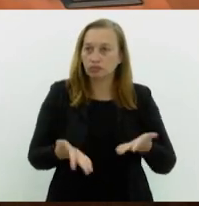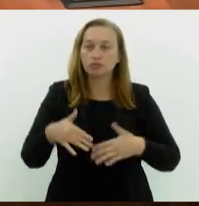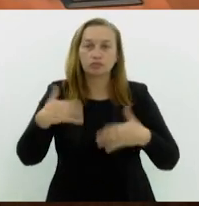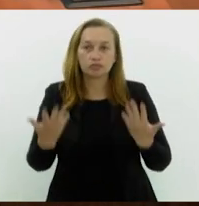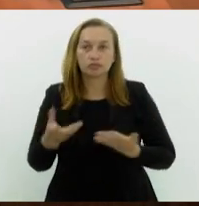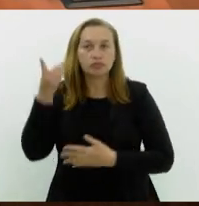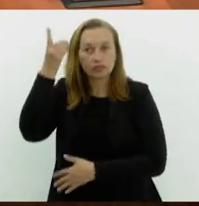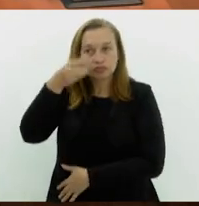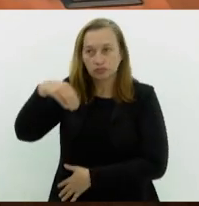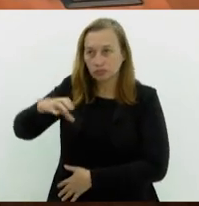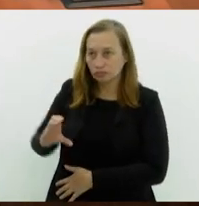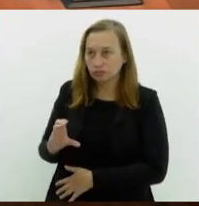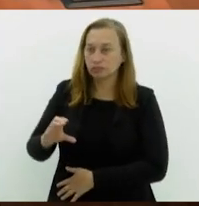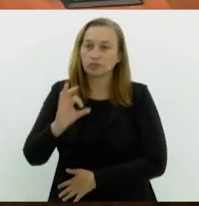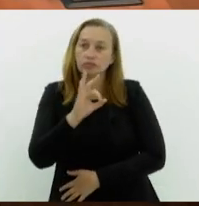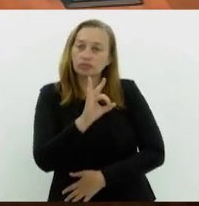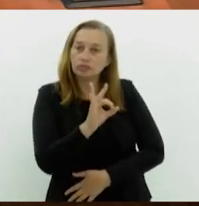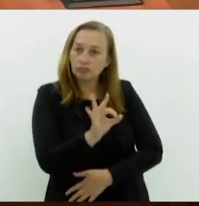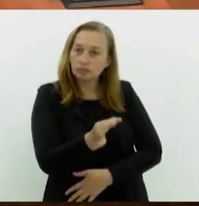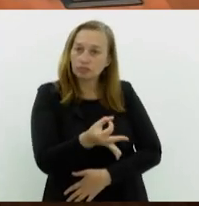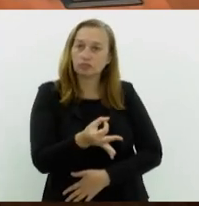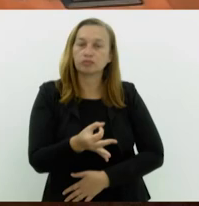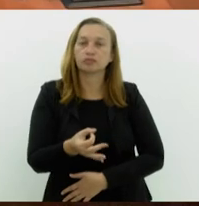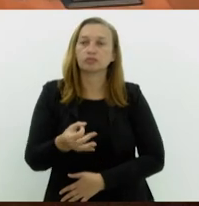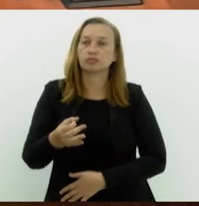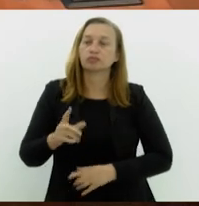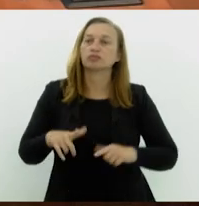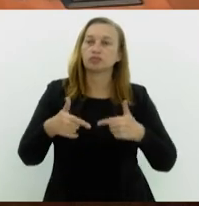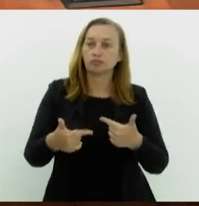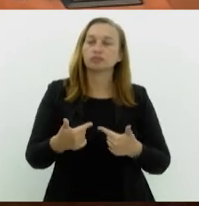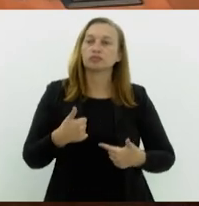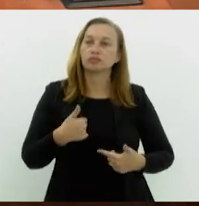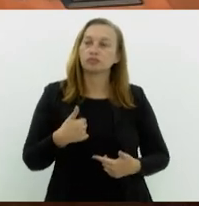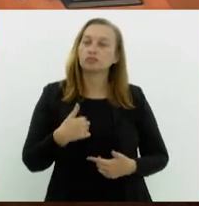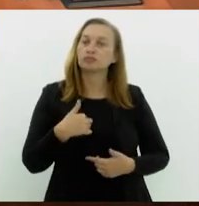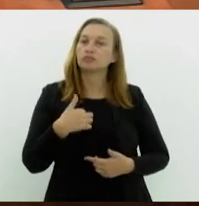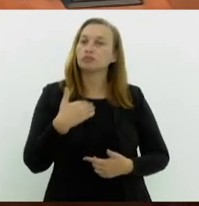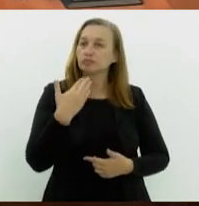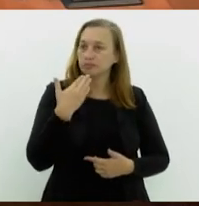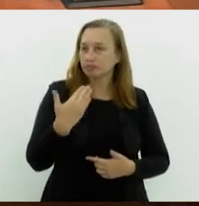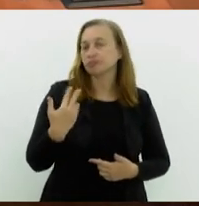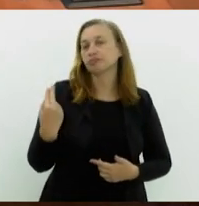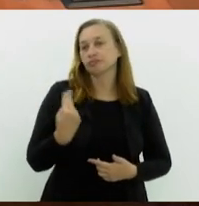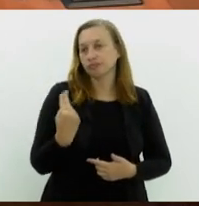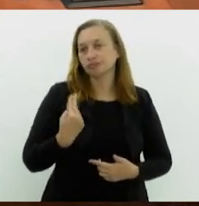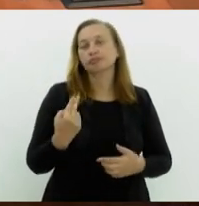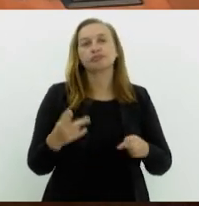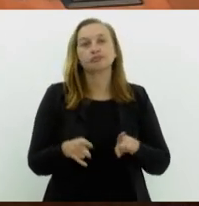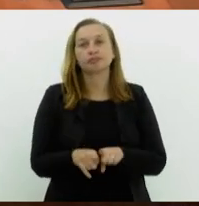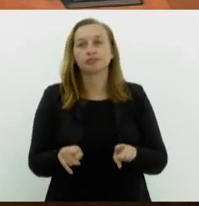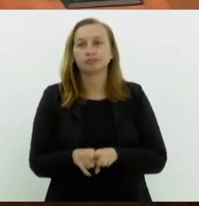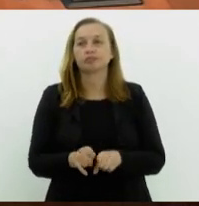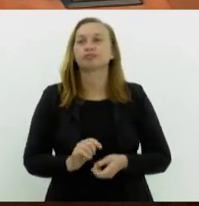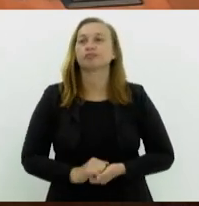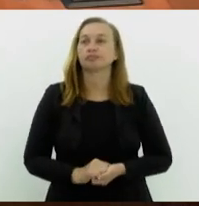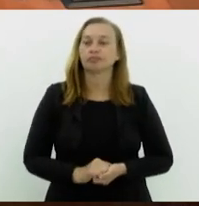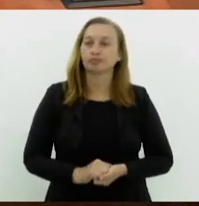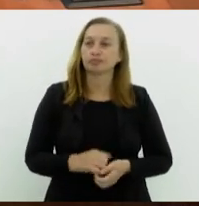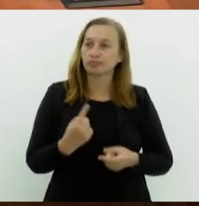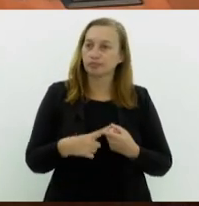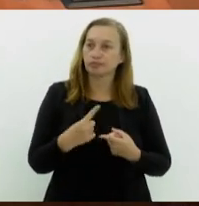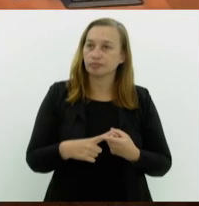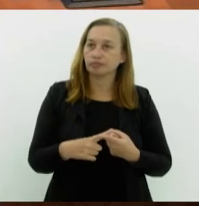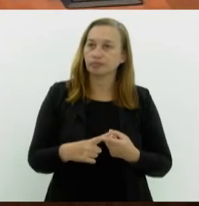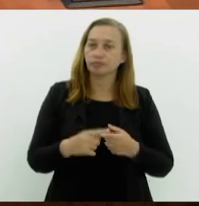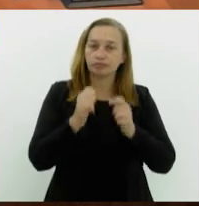Mink acerta ao tomar essa iniciativa, eu também solicito aí com a autoria do deputado Carlos Mink, porque o